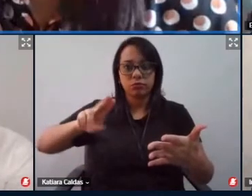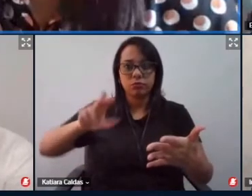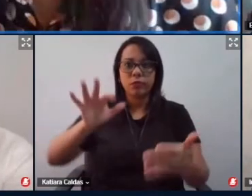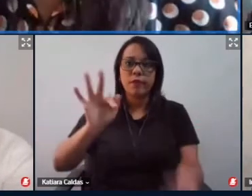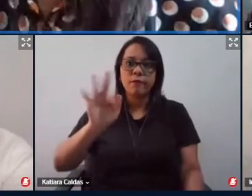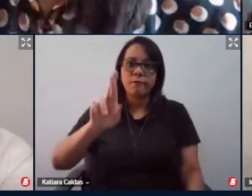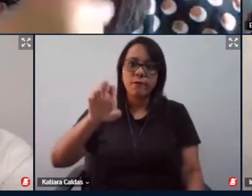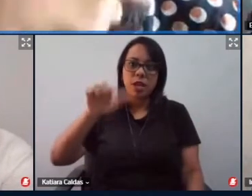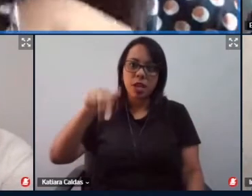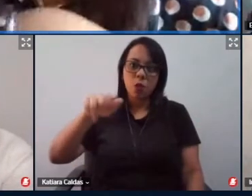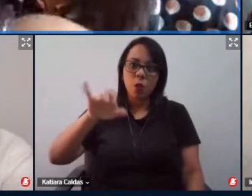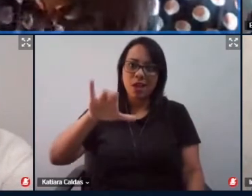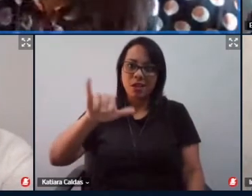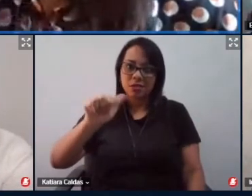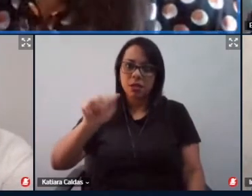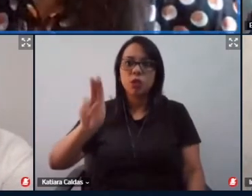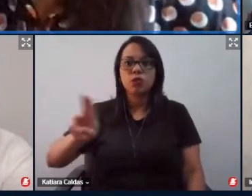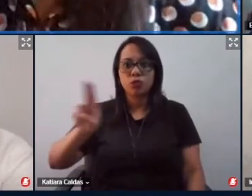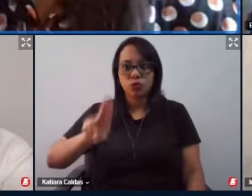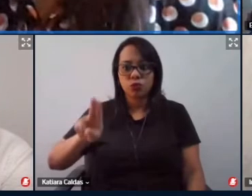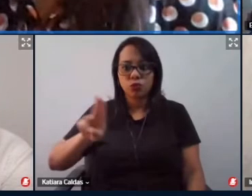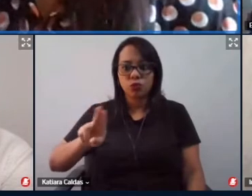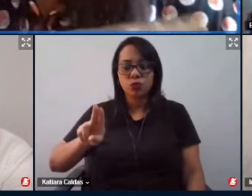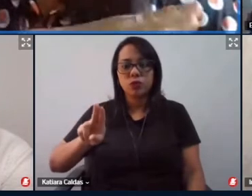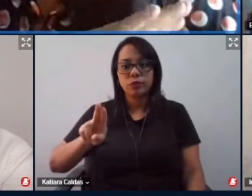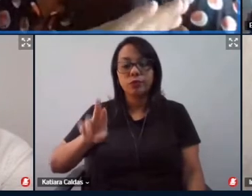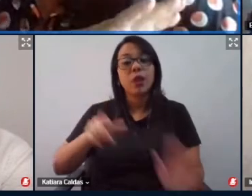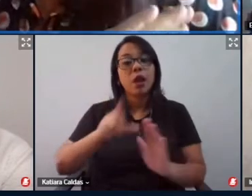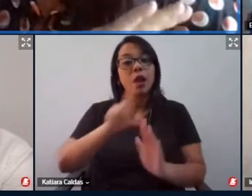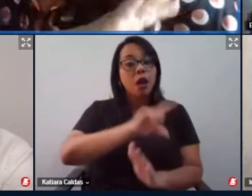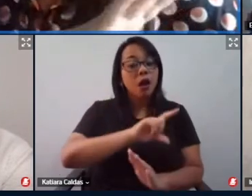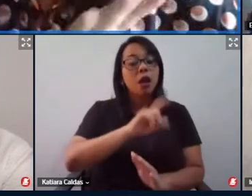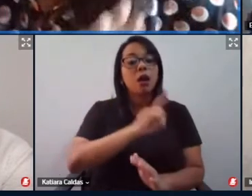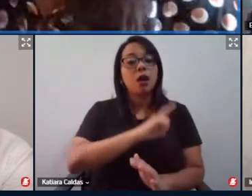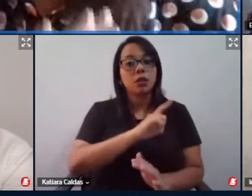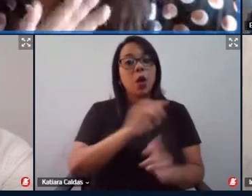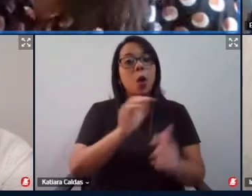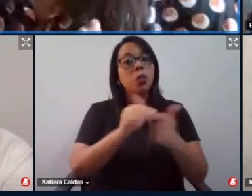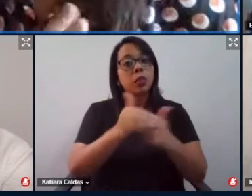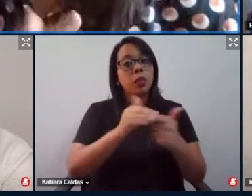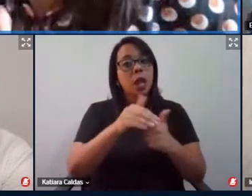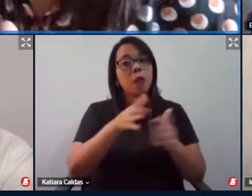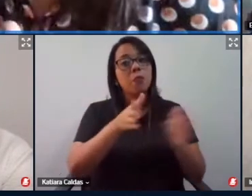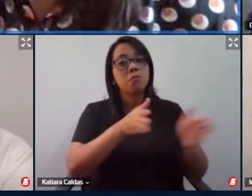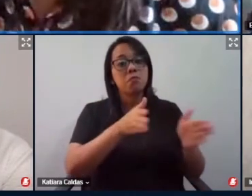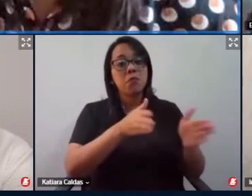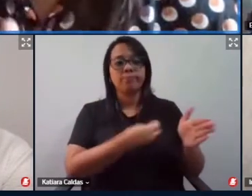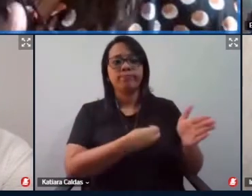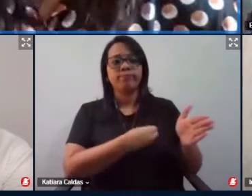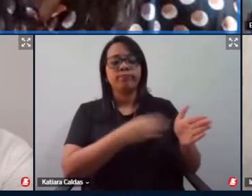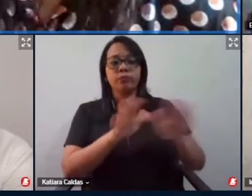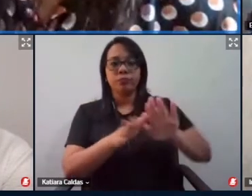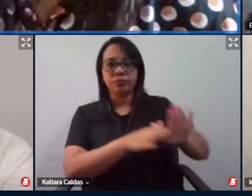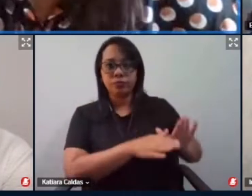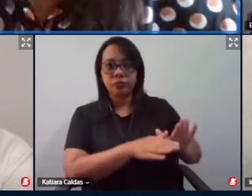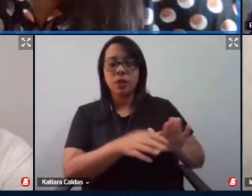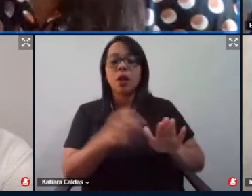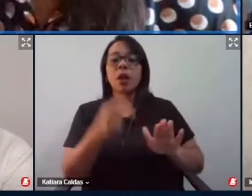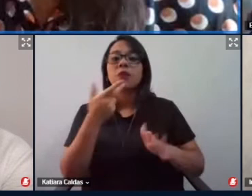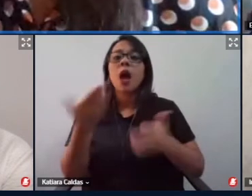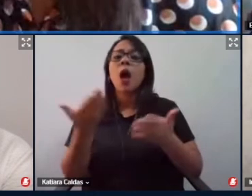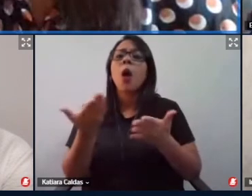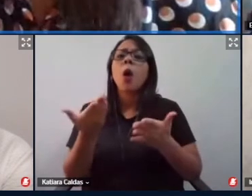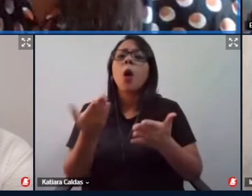uso. Antes estavam os termos daquele período que já não estão mais, os sinais. Agora, como